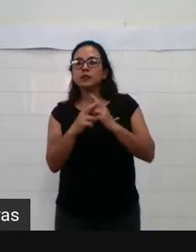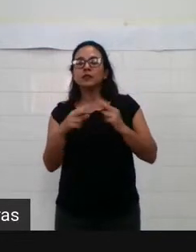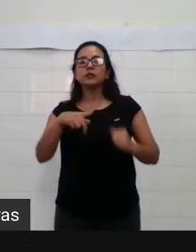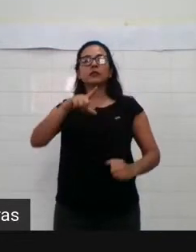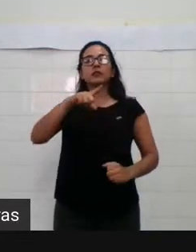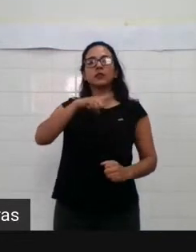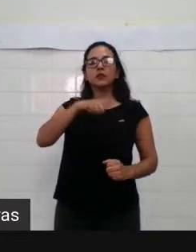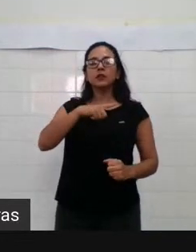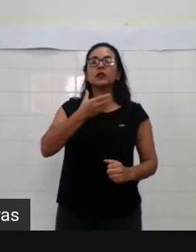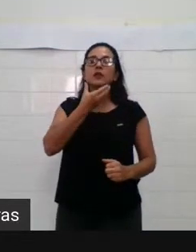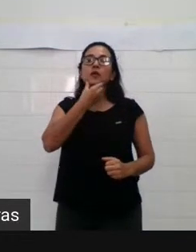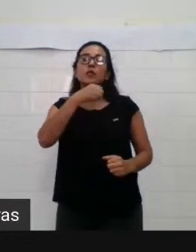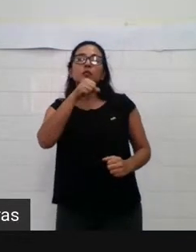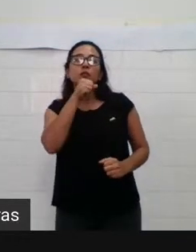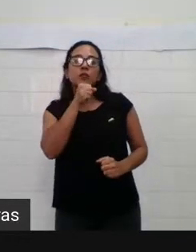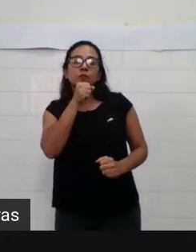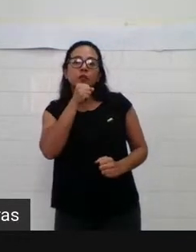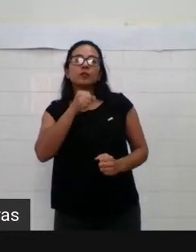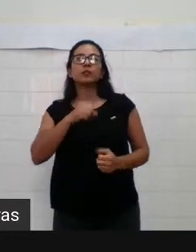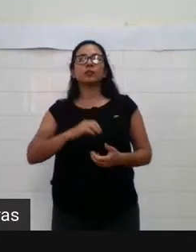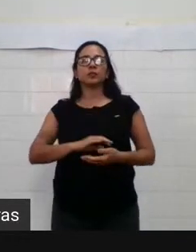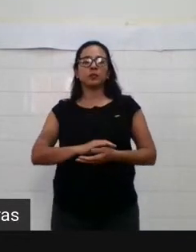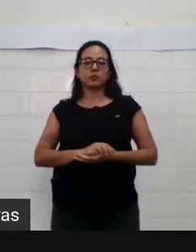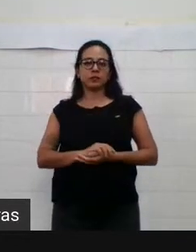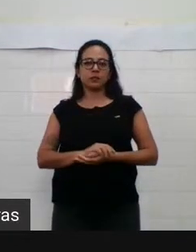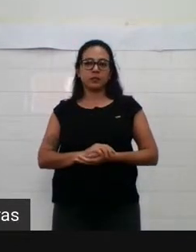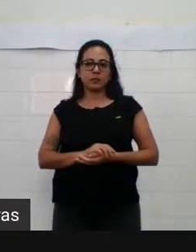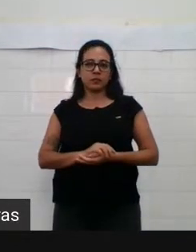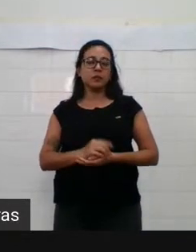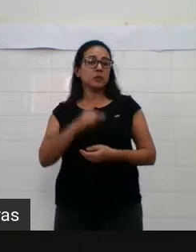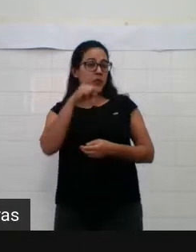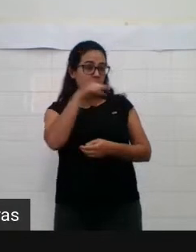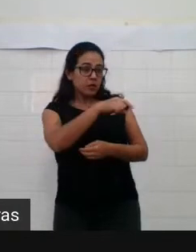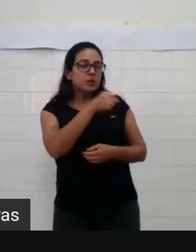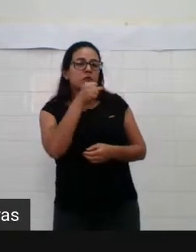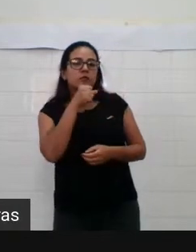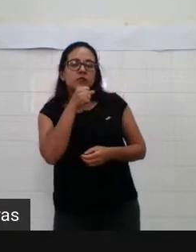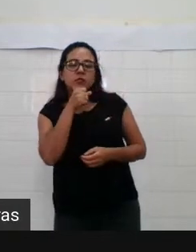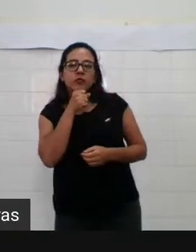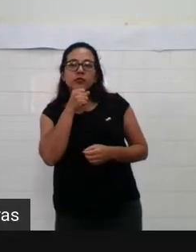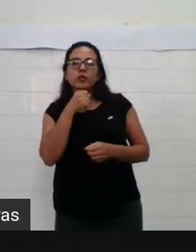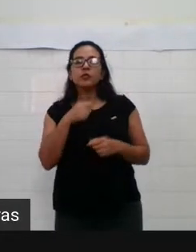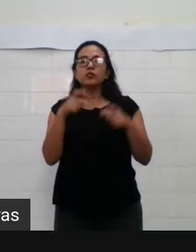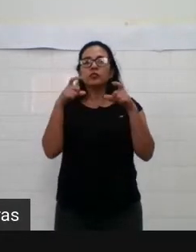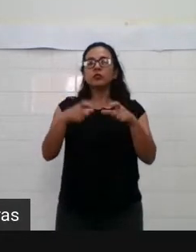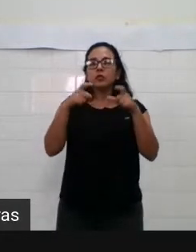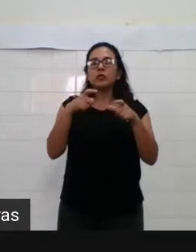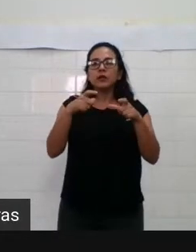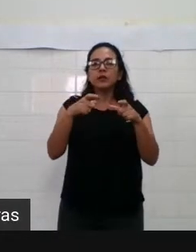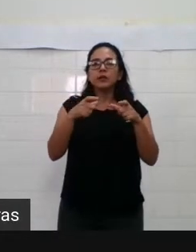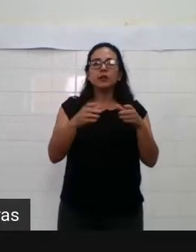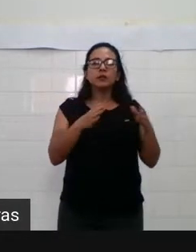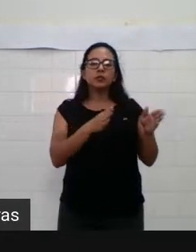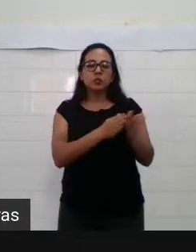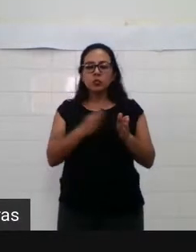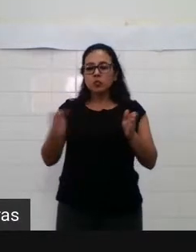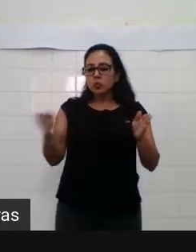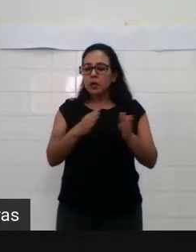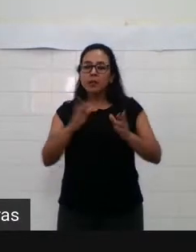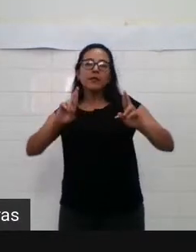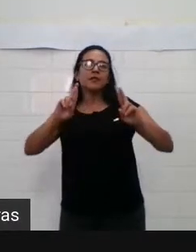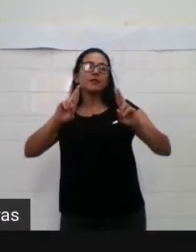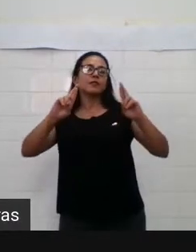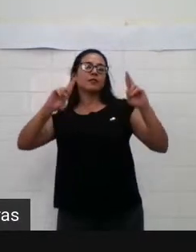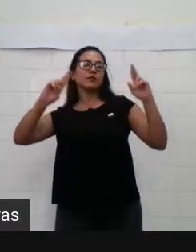o avô. Né? Então, esse avô está localizado numa época que é bastante diferente